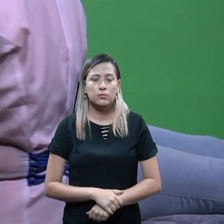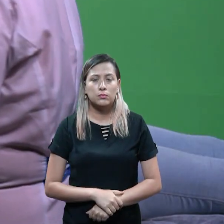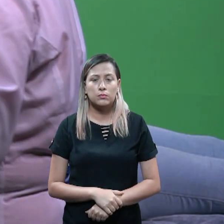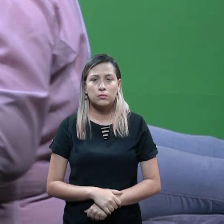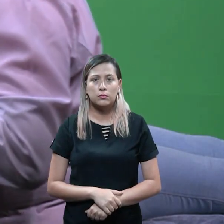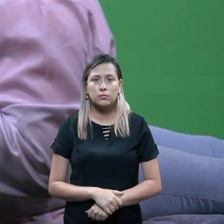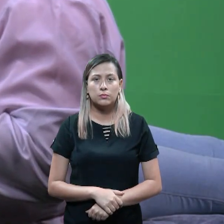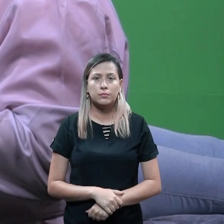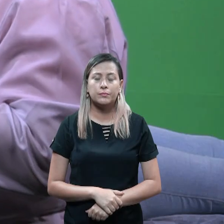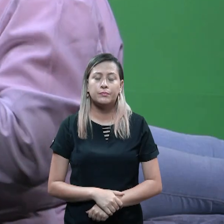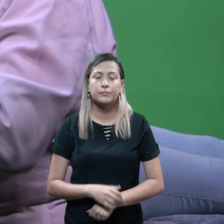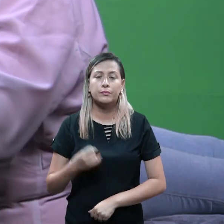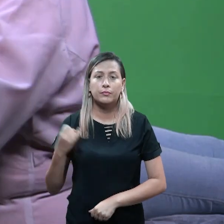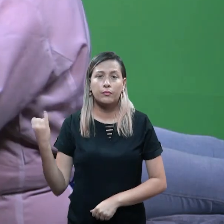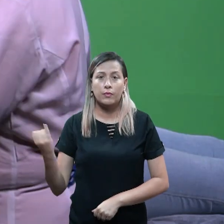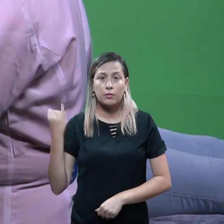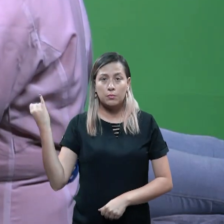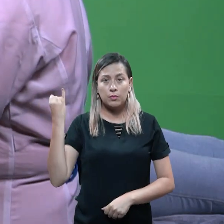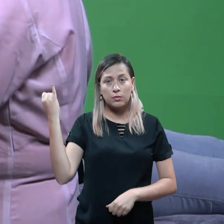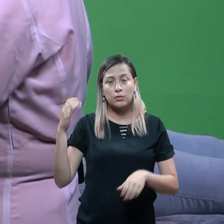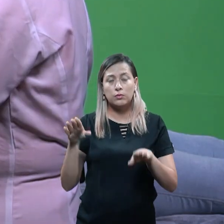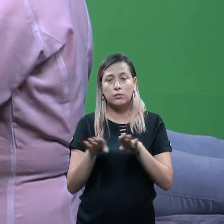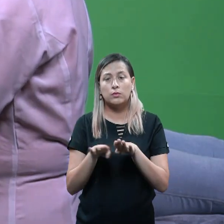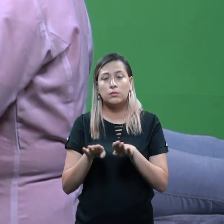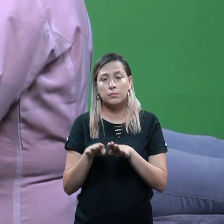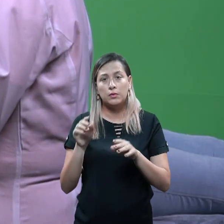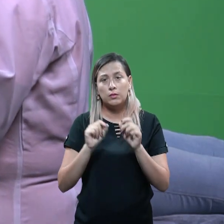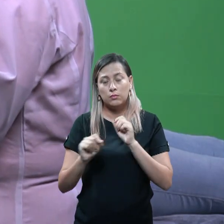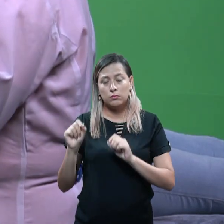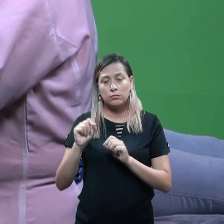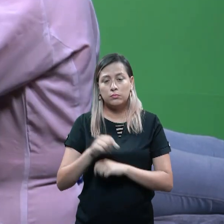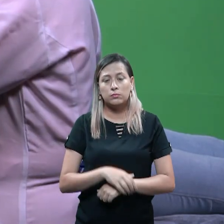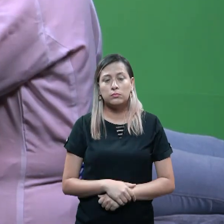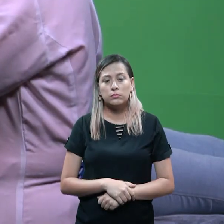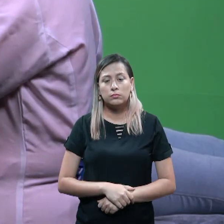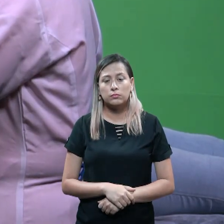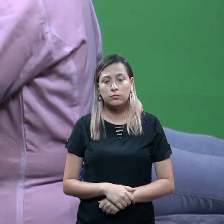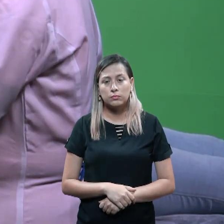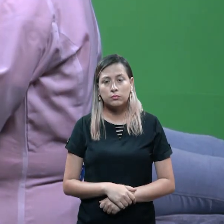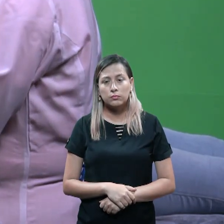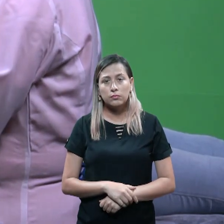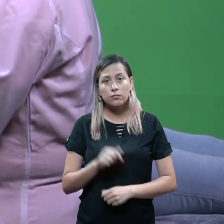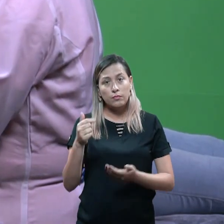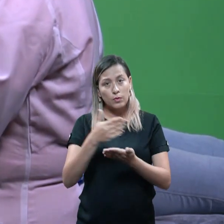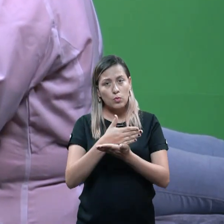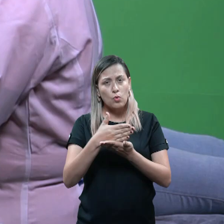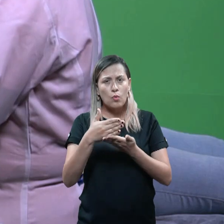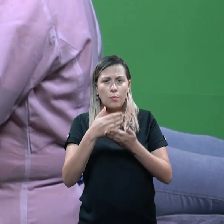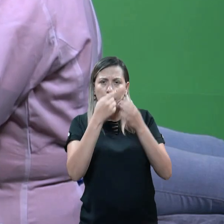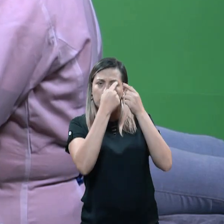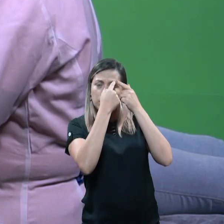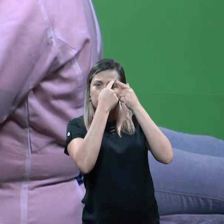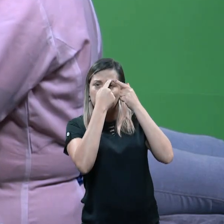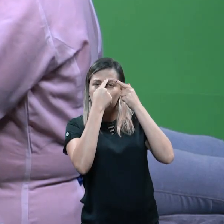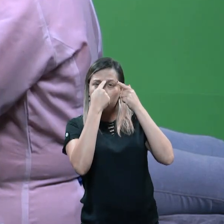Gente, importante também é fazer o início da sobrancelha